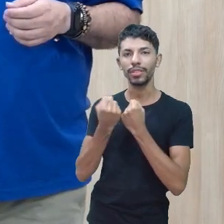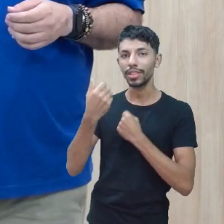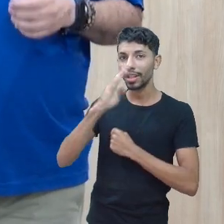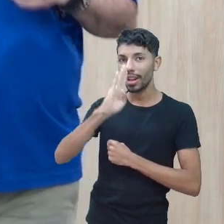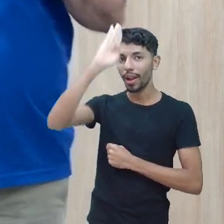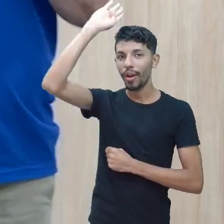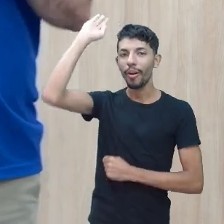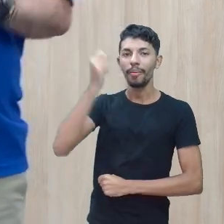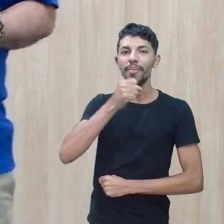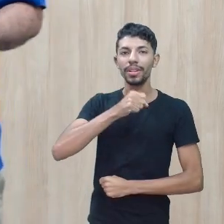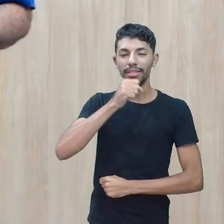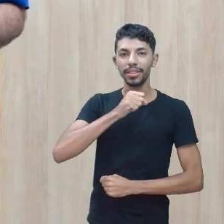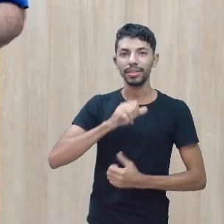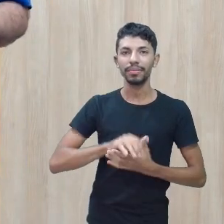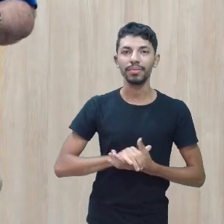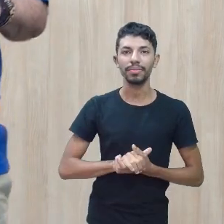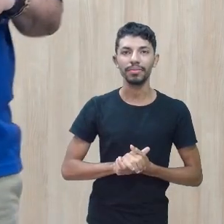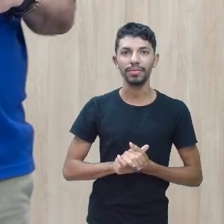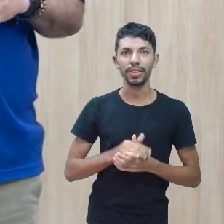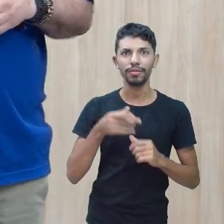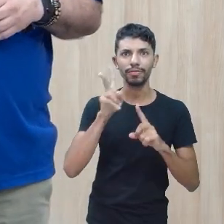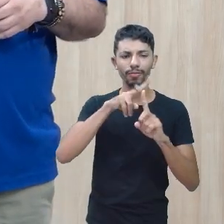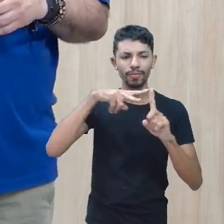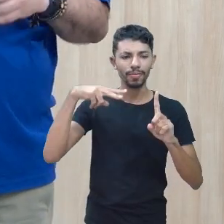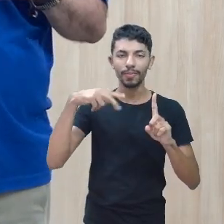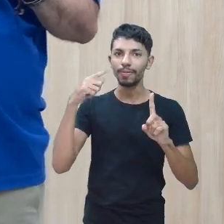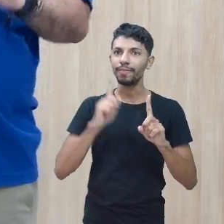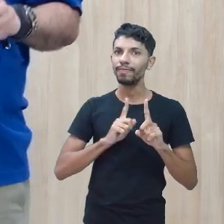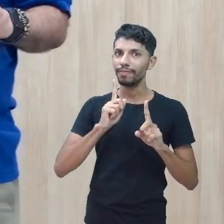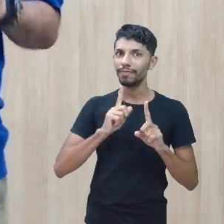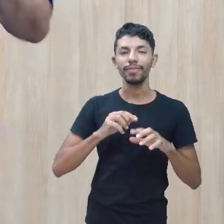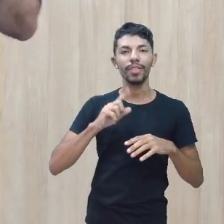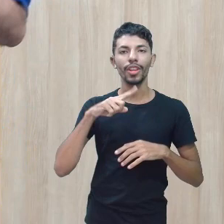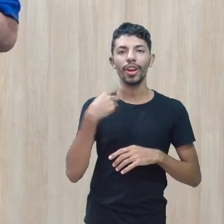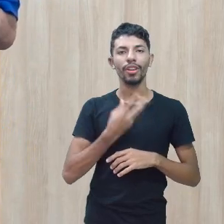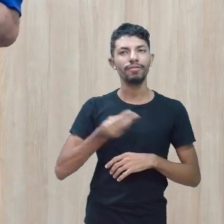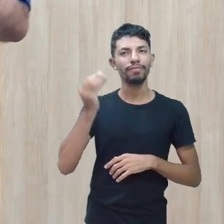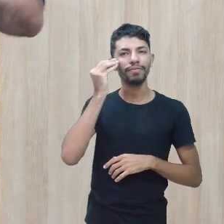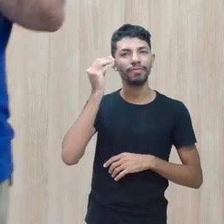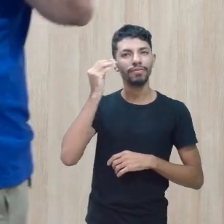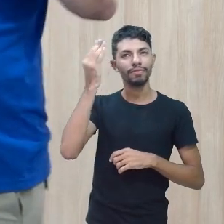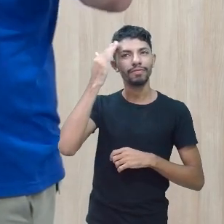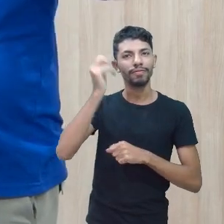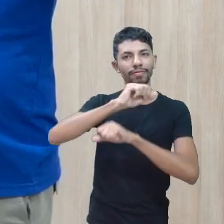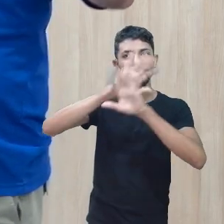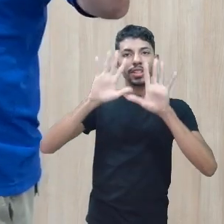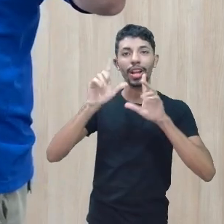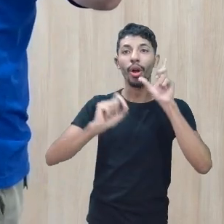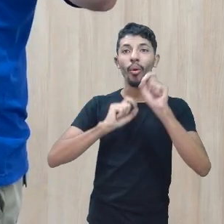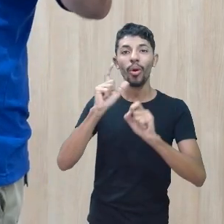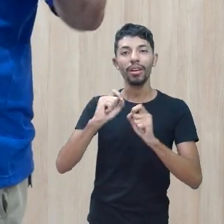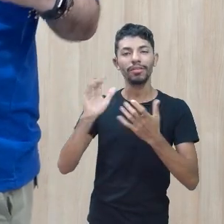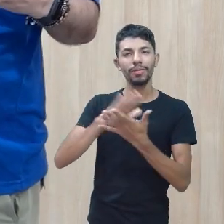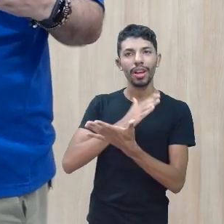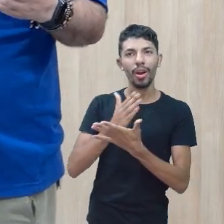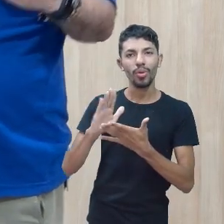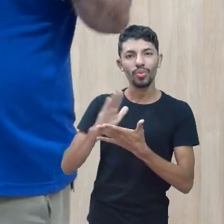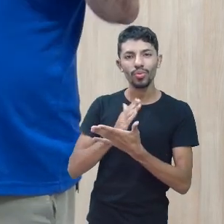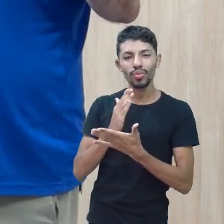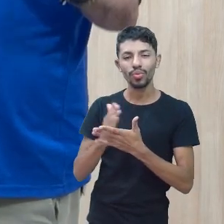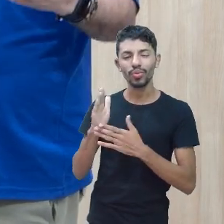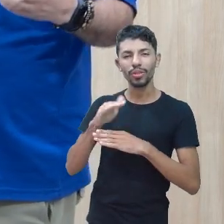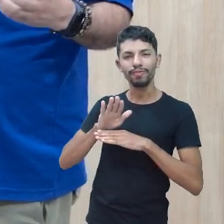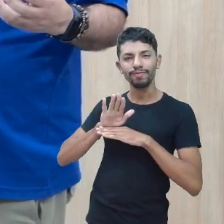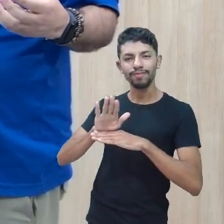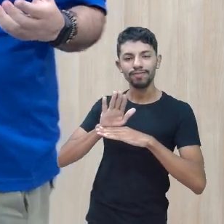antiga. E dentro dessa perspectiva, nós vamos tentar entender algumas contribuições